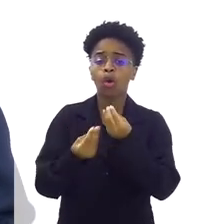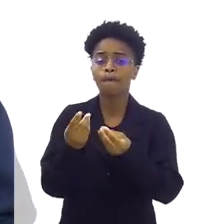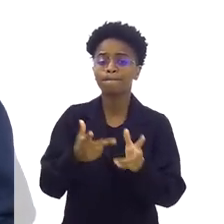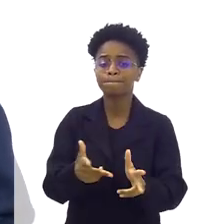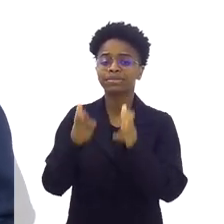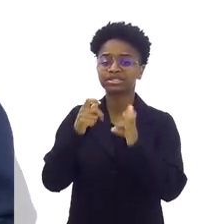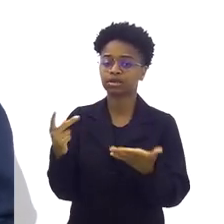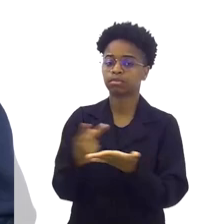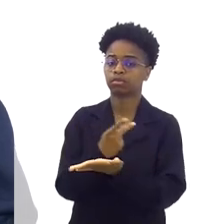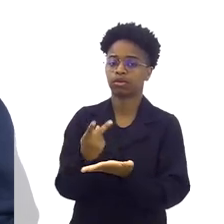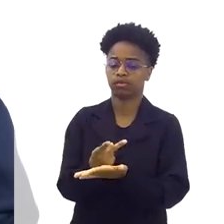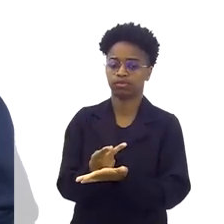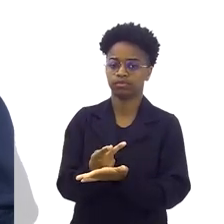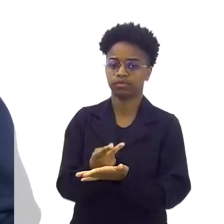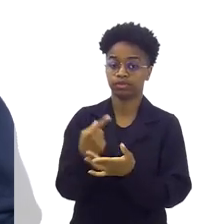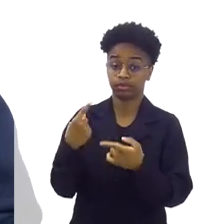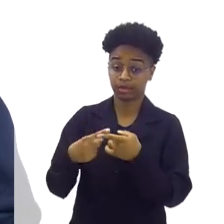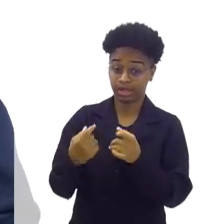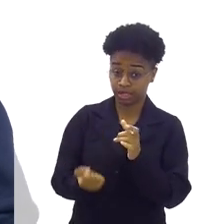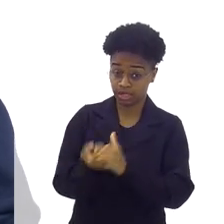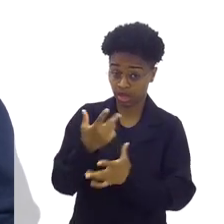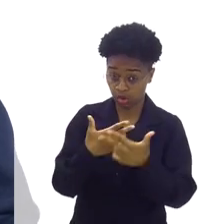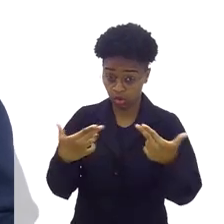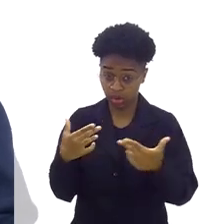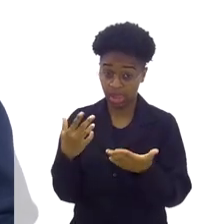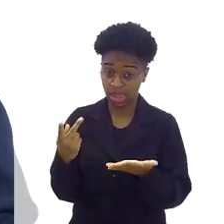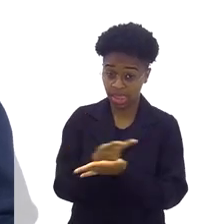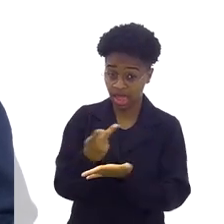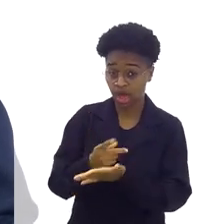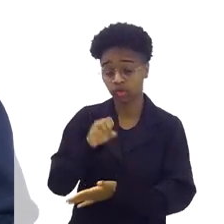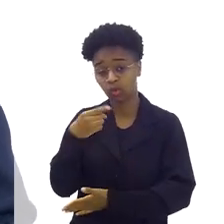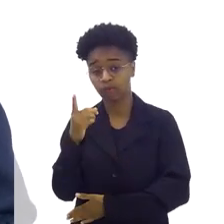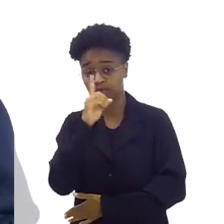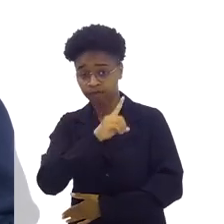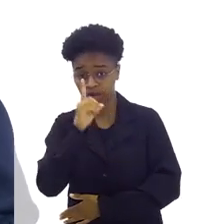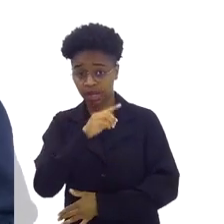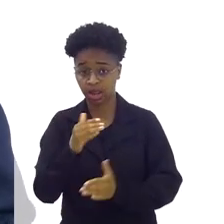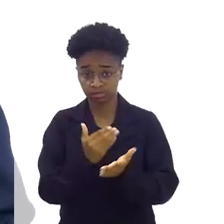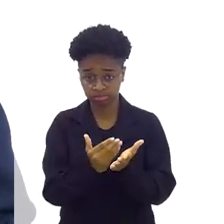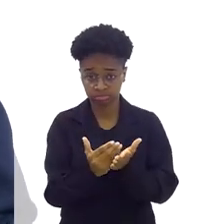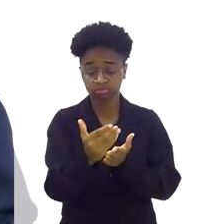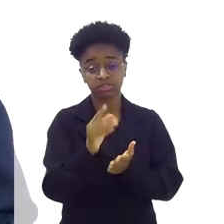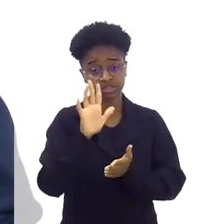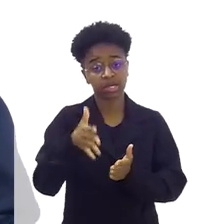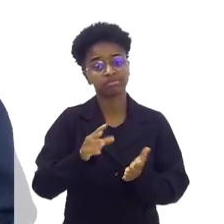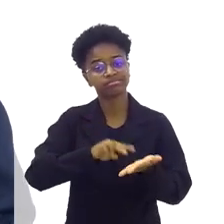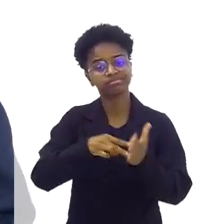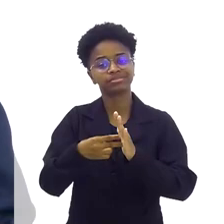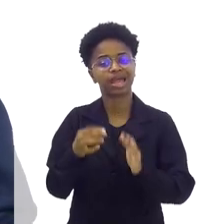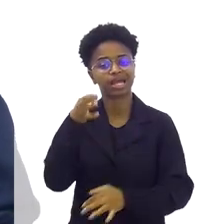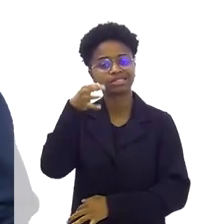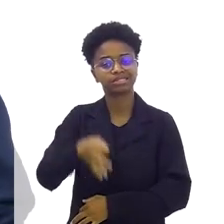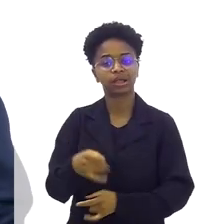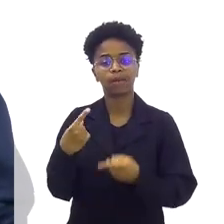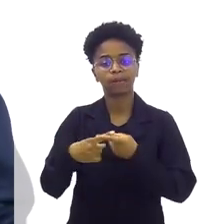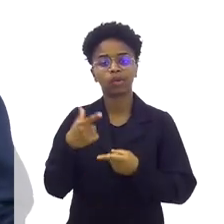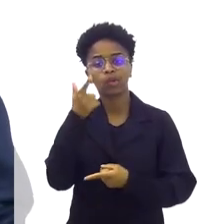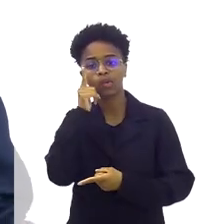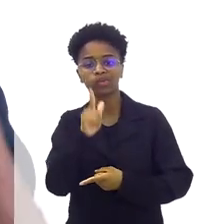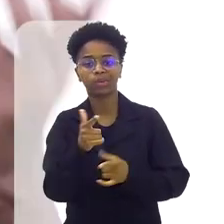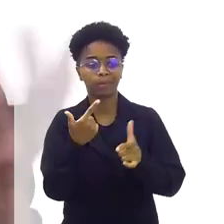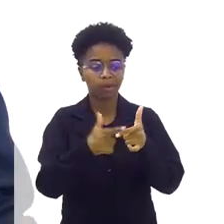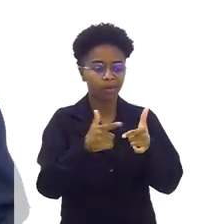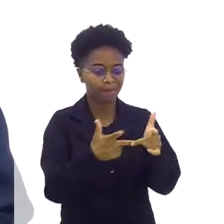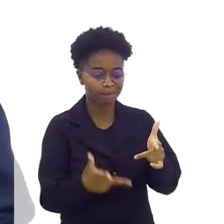forma como se enxerga o errado ou o erro. Você fazer algo errado, falhar logo no começo, já é um acerto, porque você